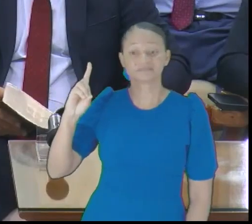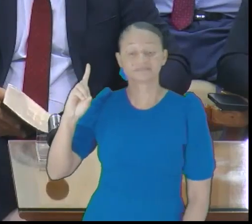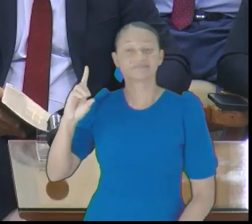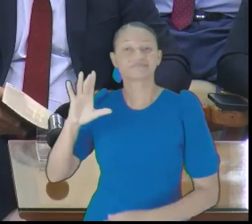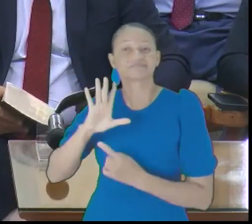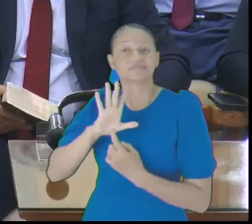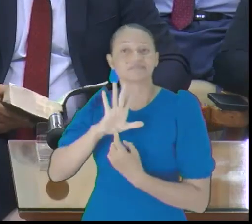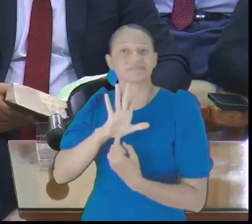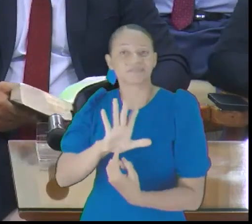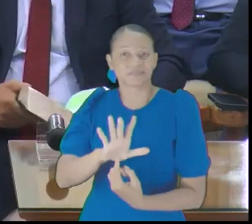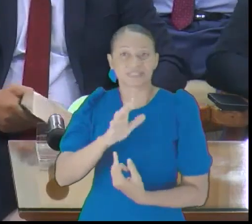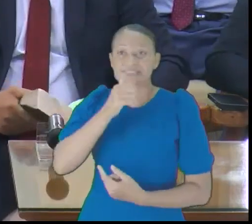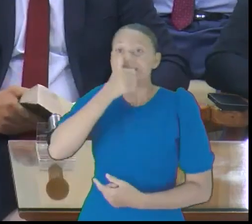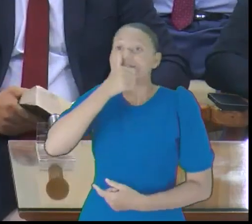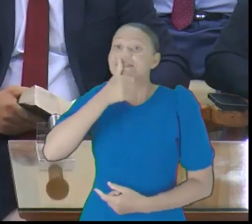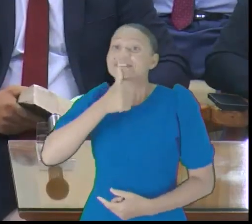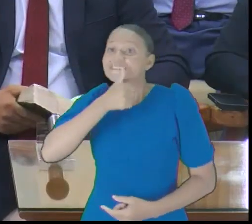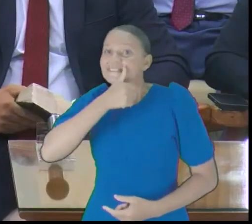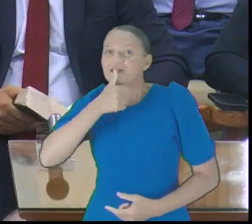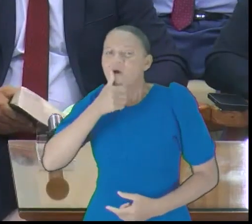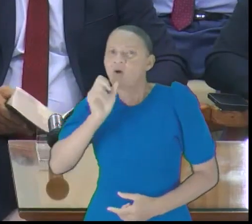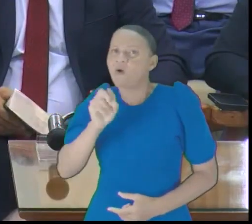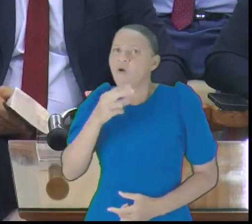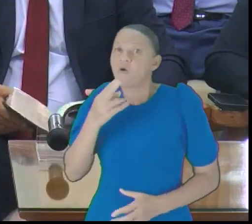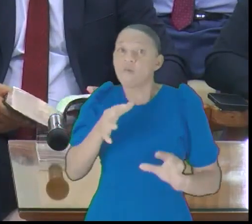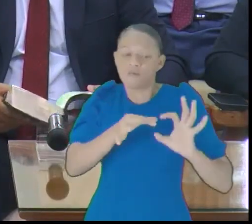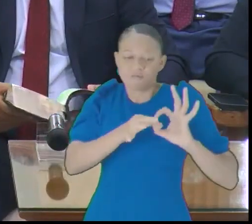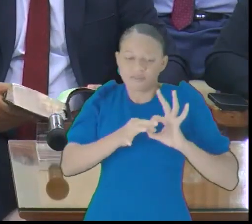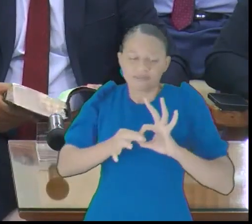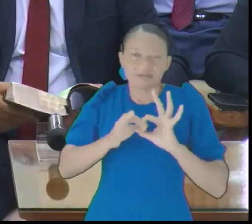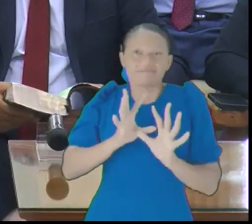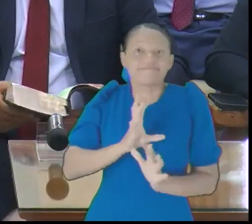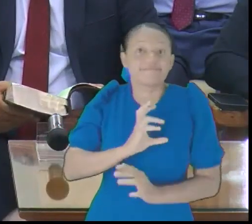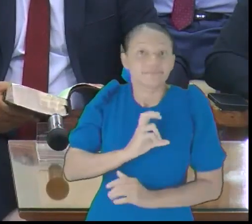sacrifício ou para uma aliança de amor.